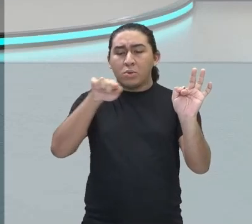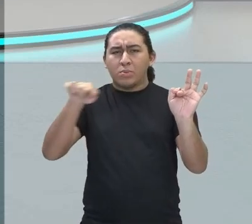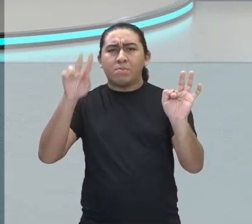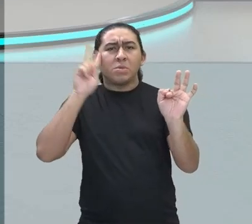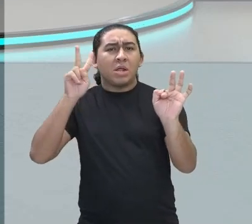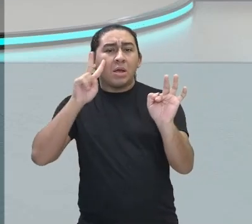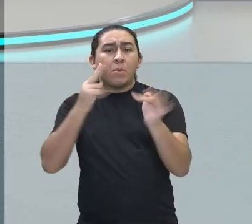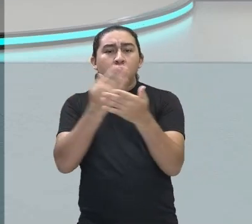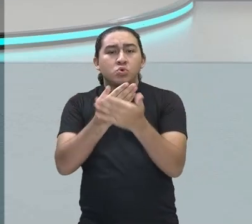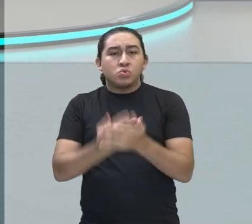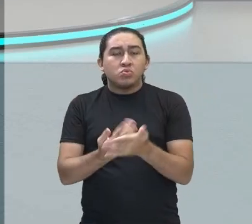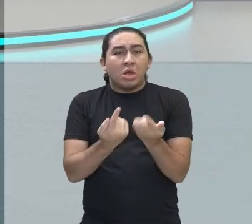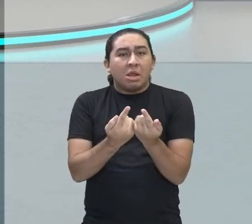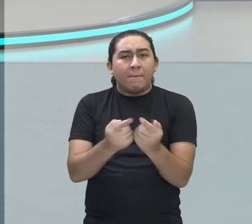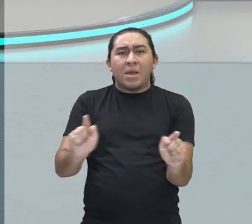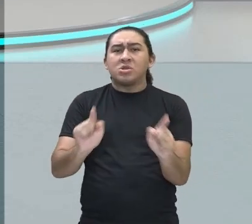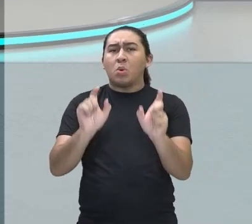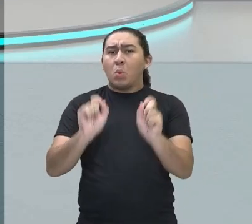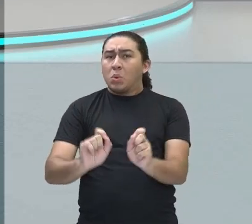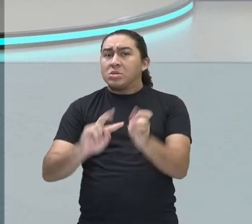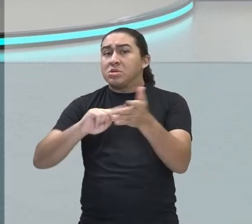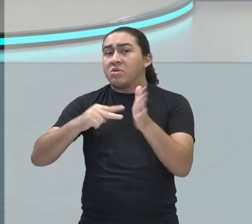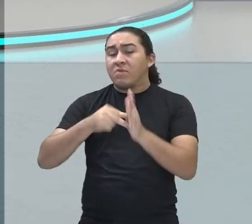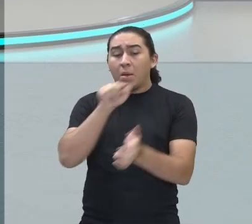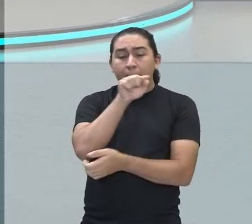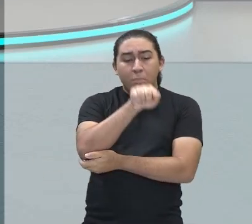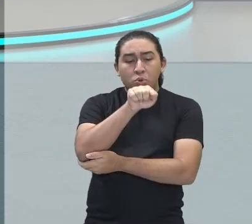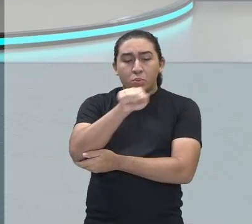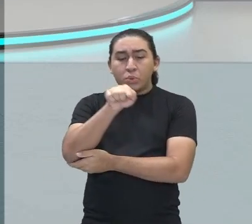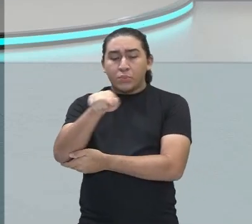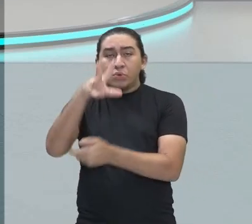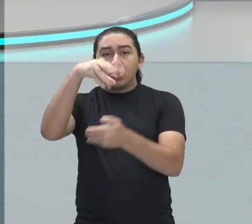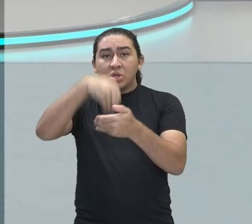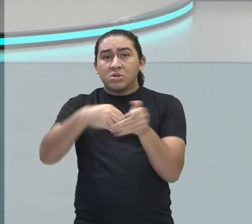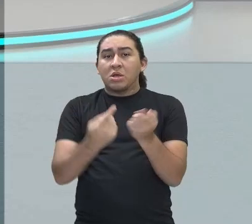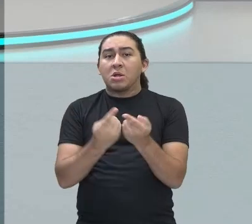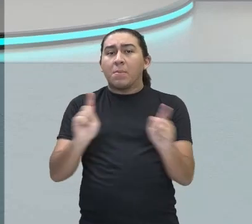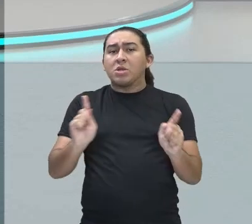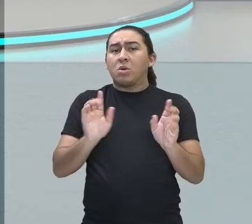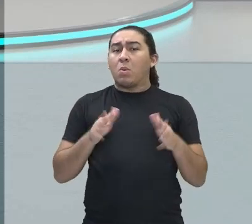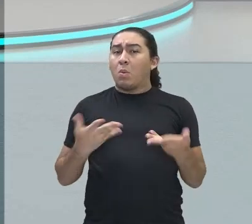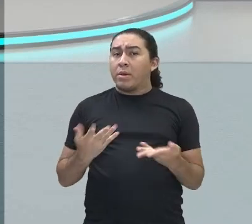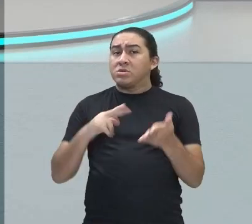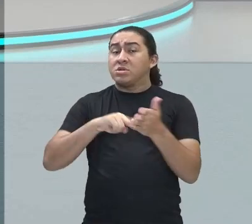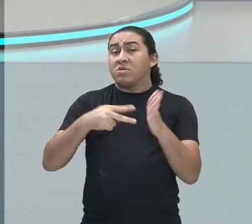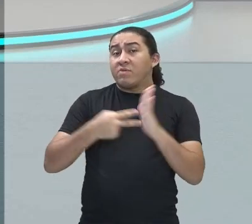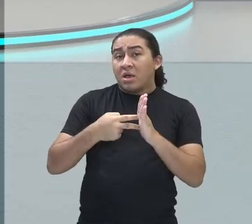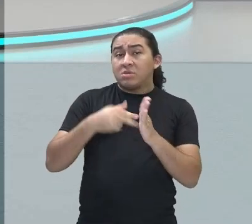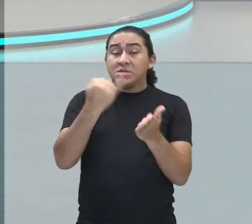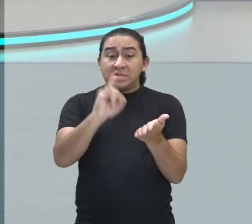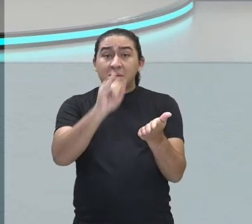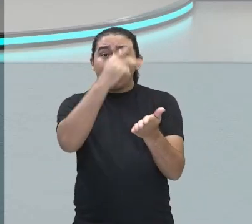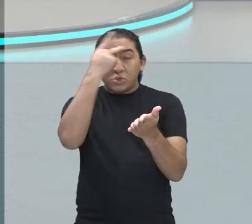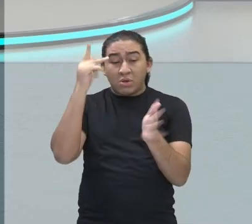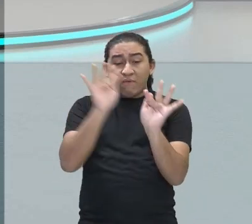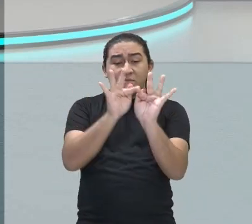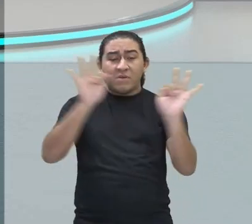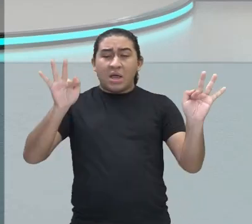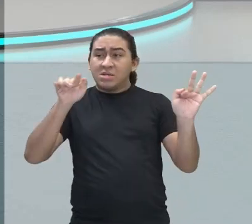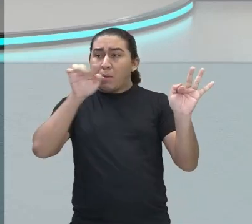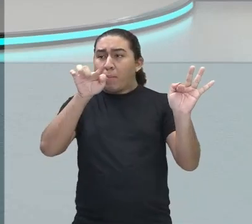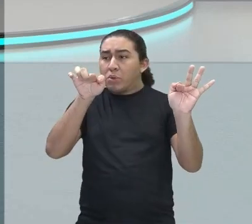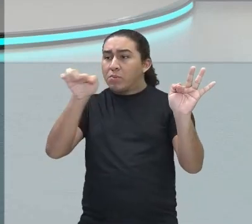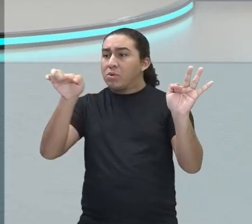né? O que significa reticências na gramática? O que significa aqueles 3 pontinhos